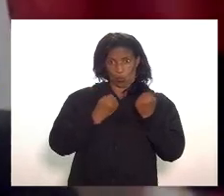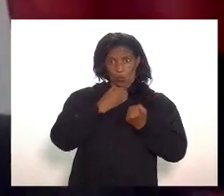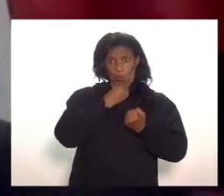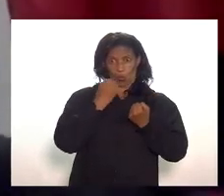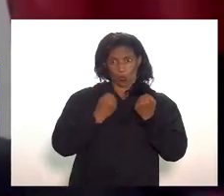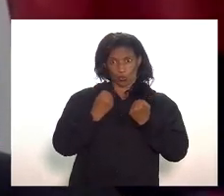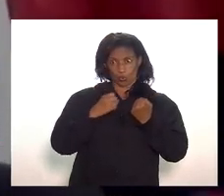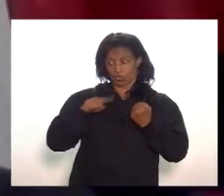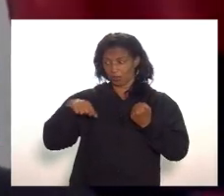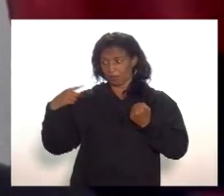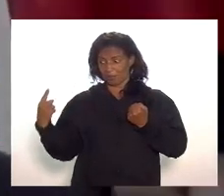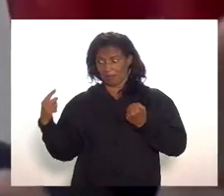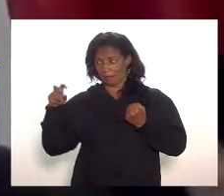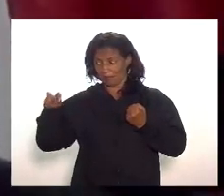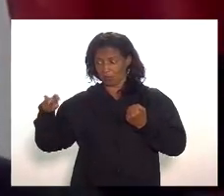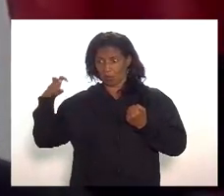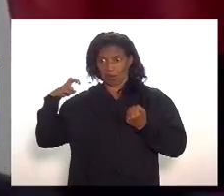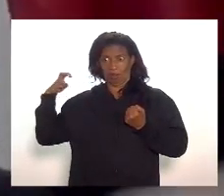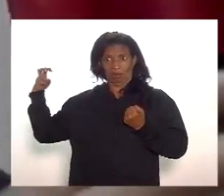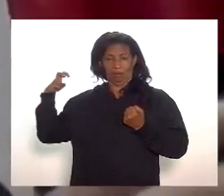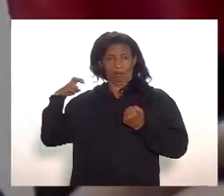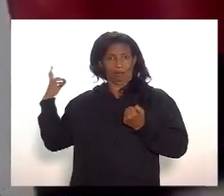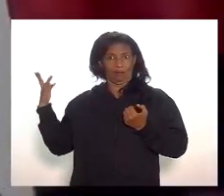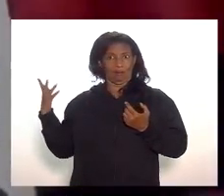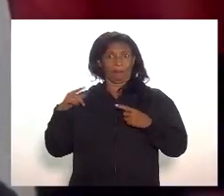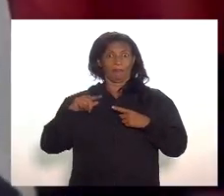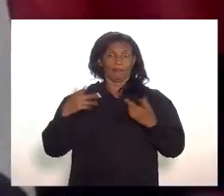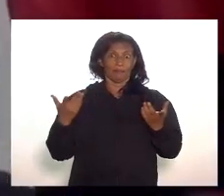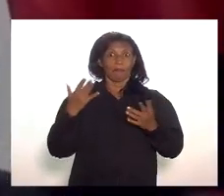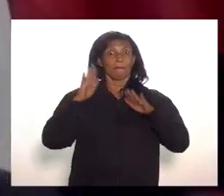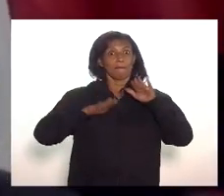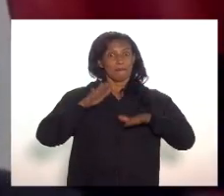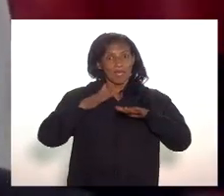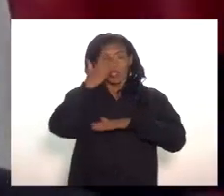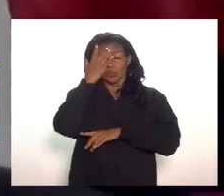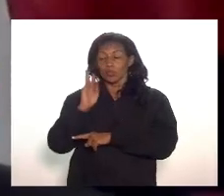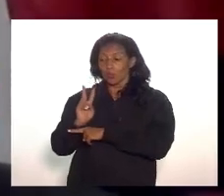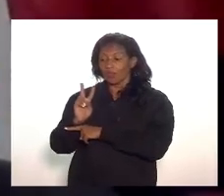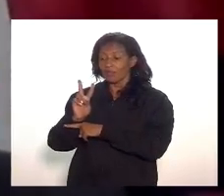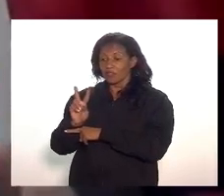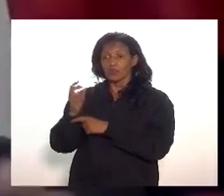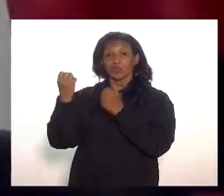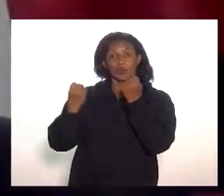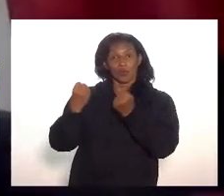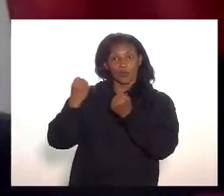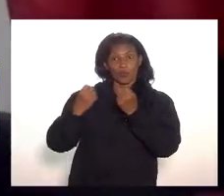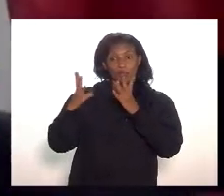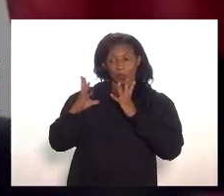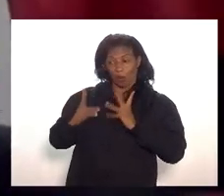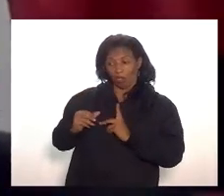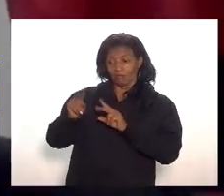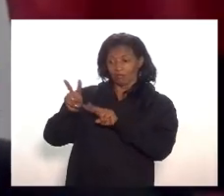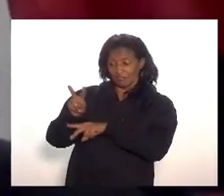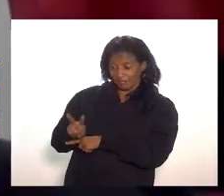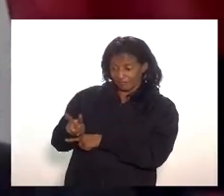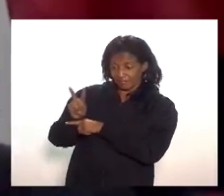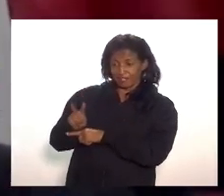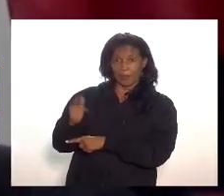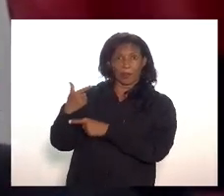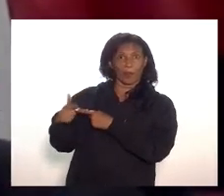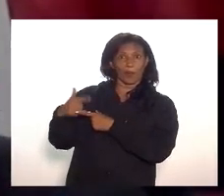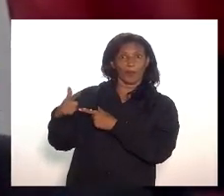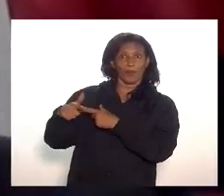dos ciclistas, mesmo quando a gente tinha a vistoria. Ou seja, a vistoria realizada pelo DETRAN